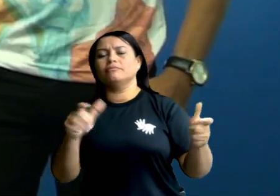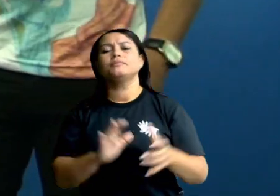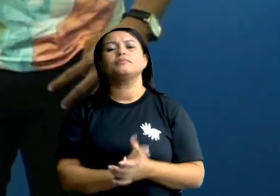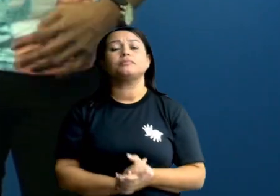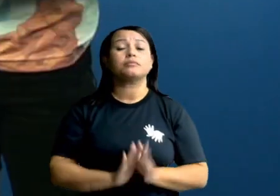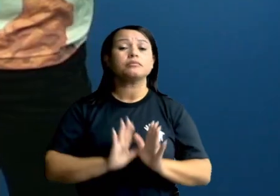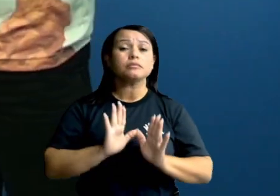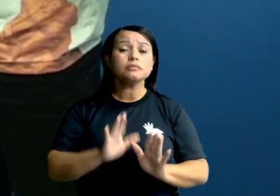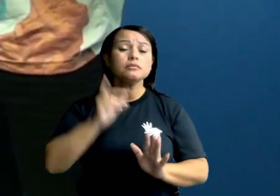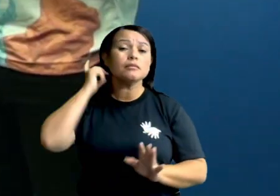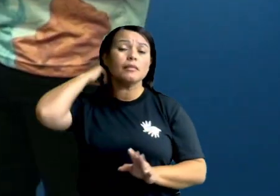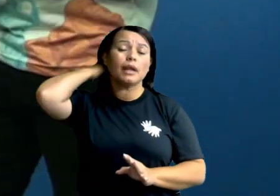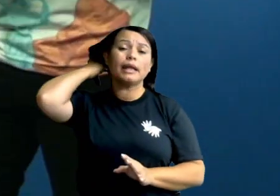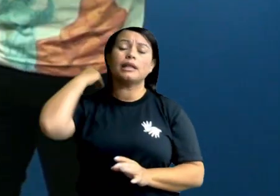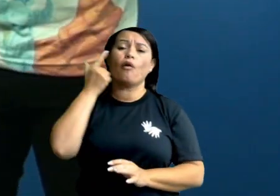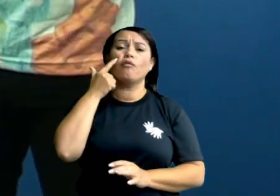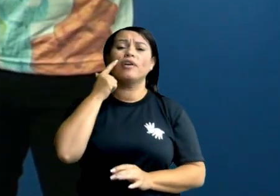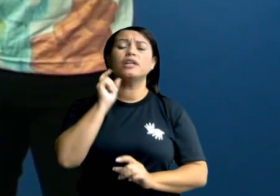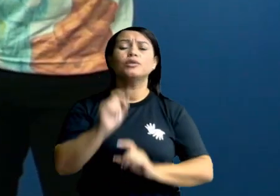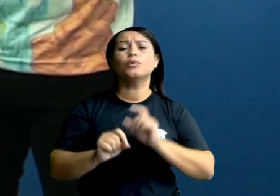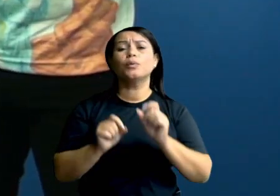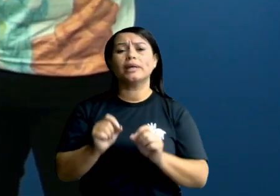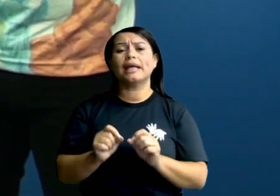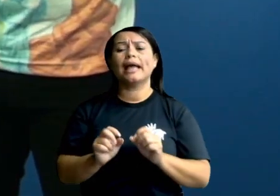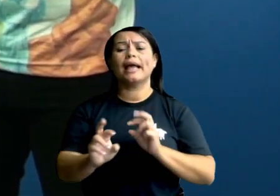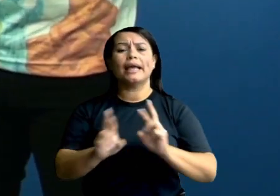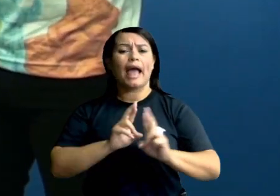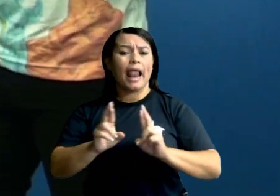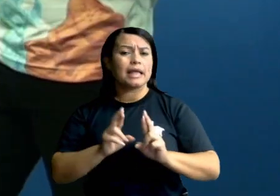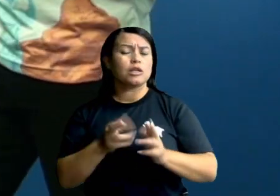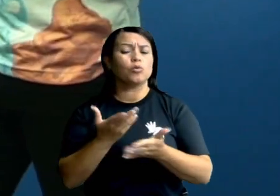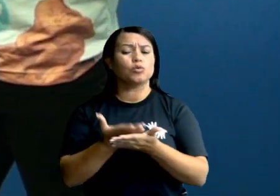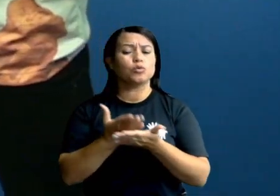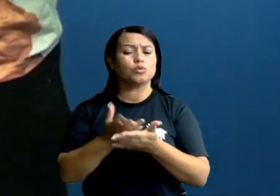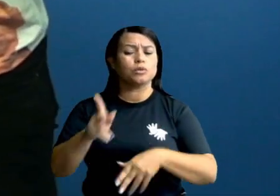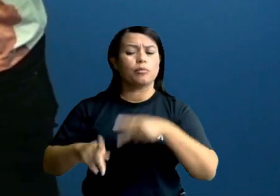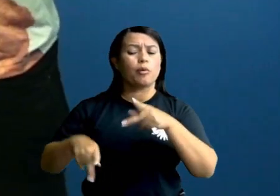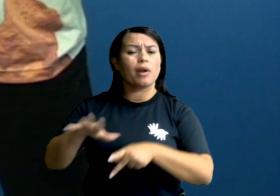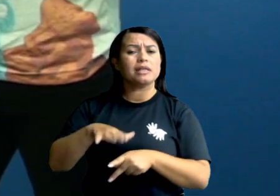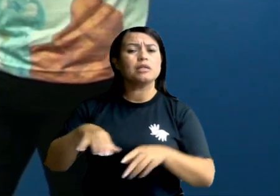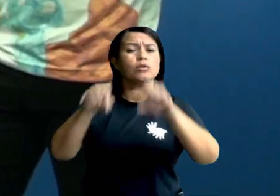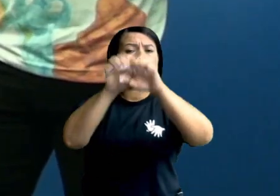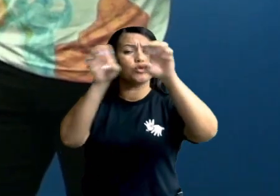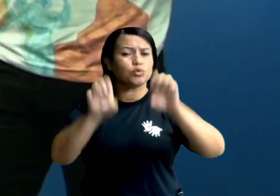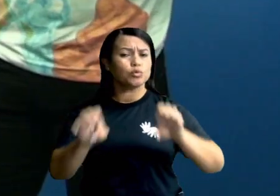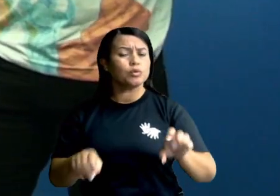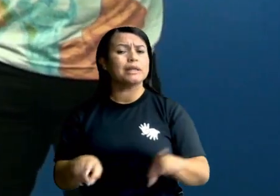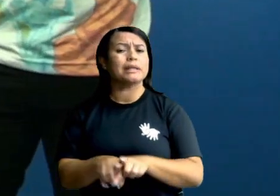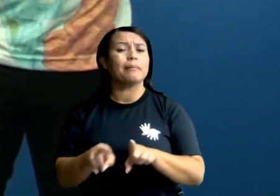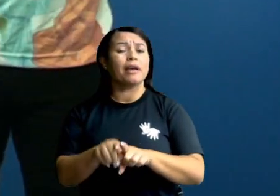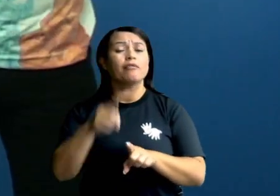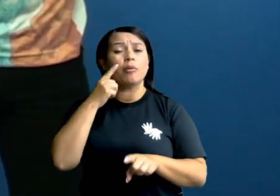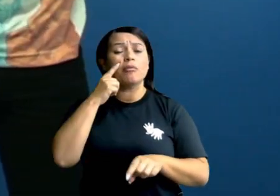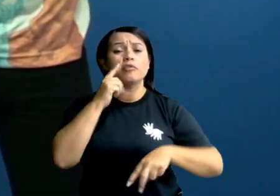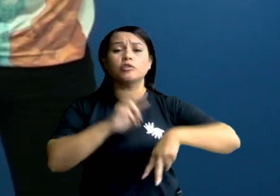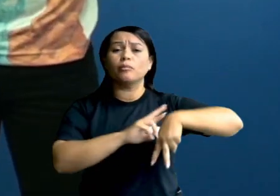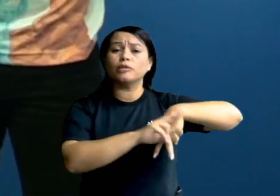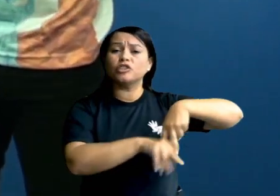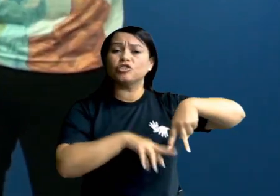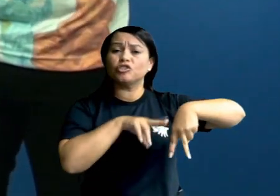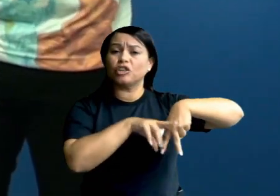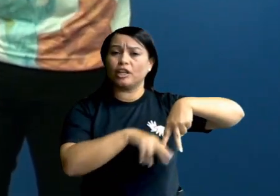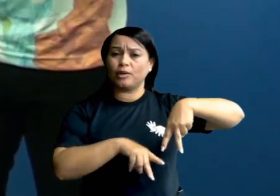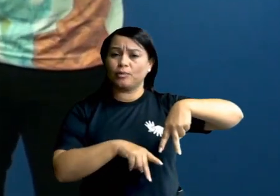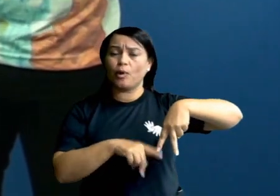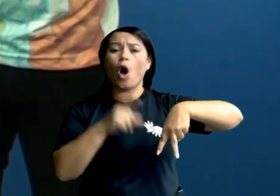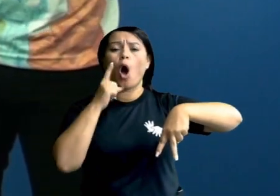Bem, nesse sentido ainda, em relação à estrutura da população, fala da estrutura por gênero ou sexo. Então, essa é uma discussão muito